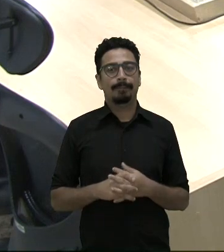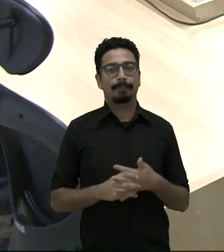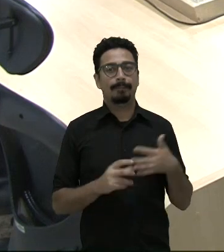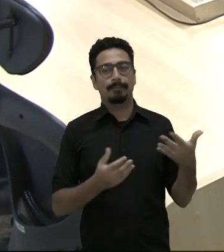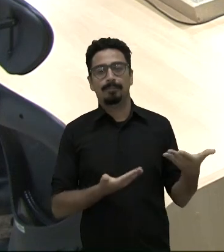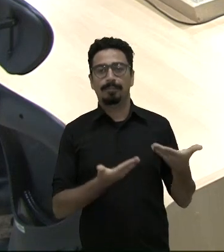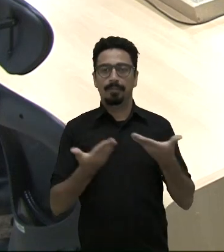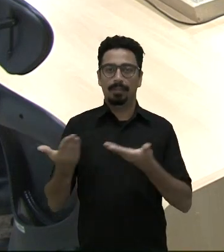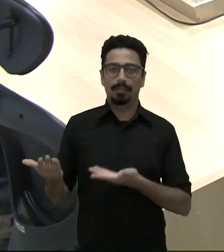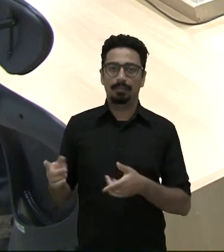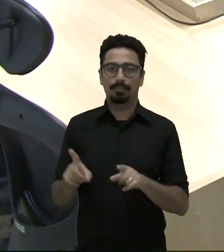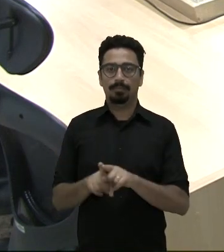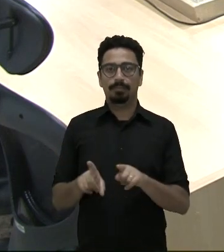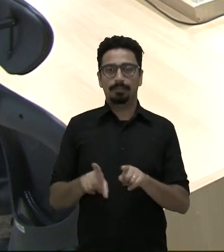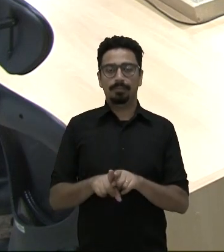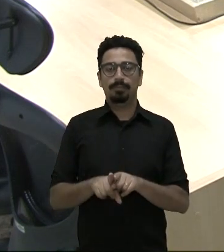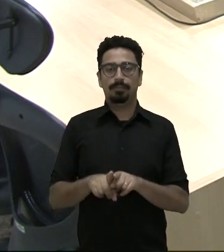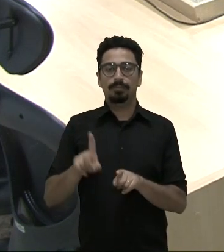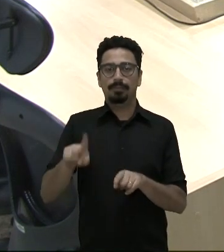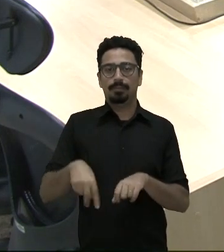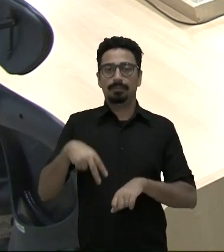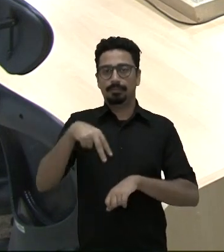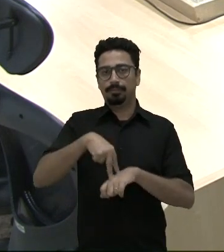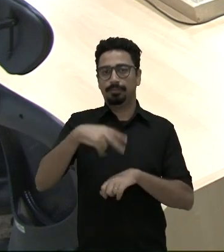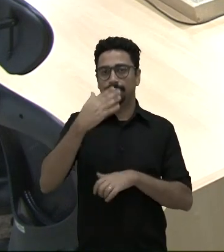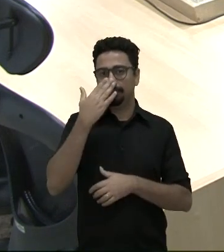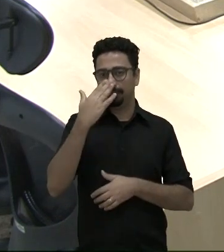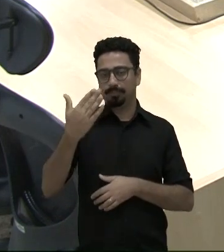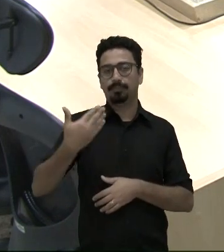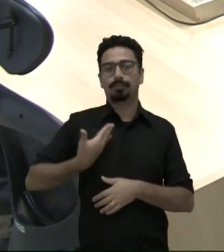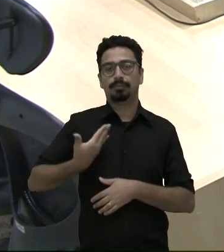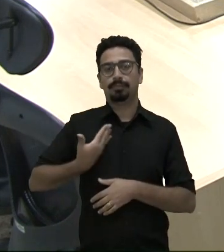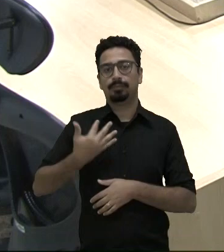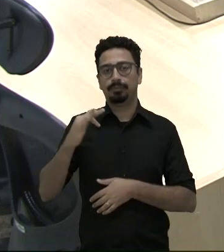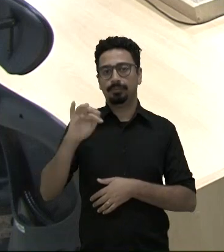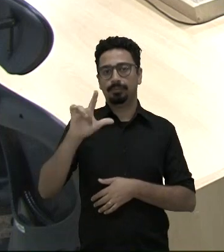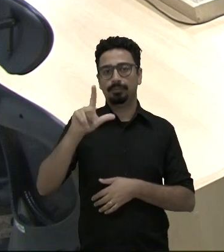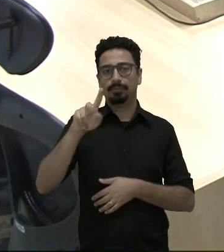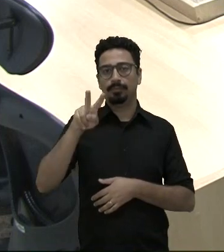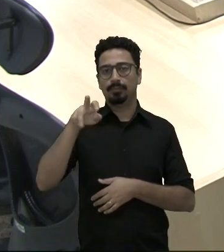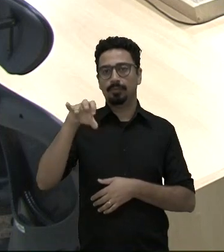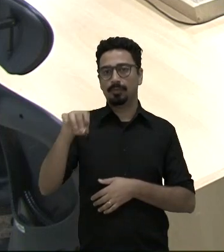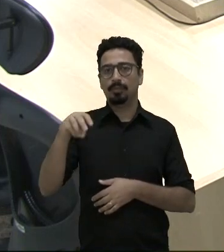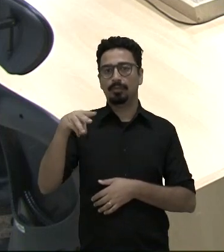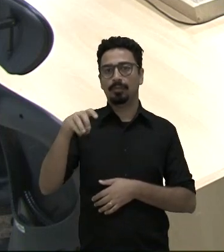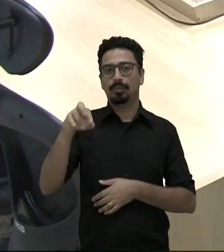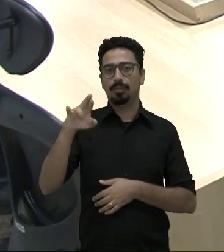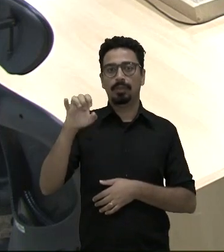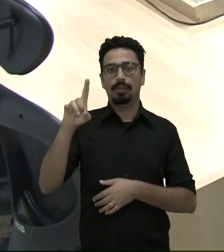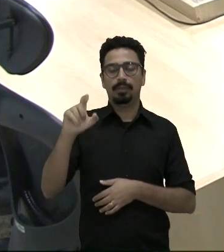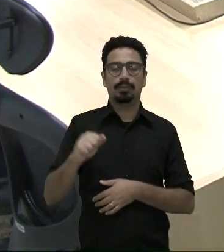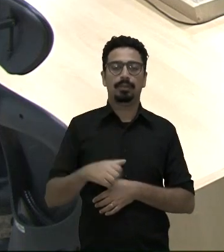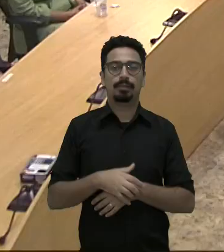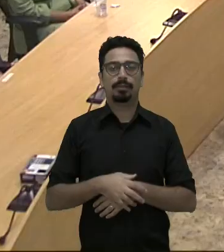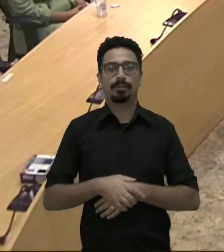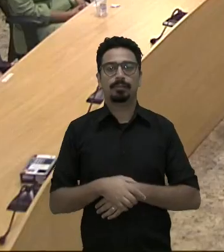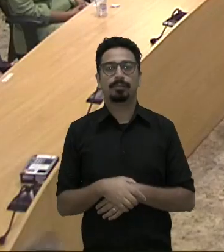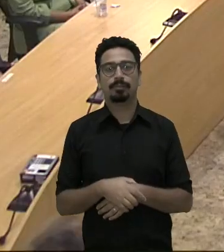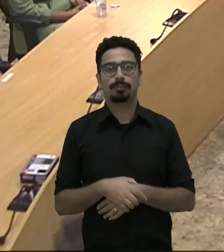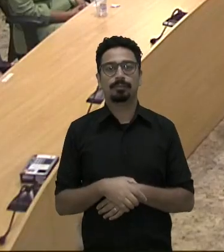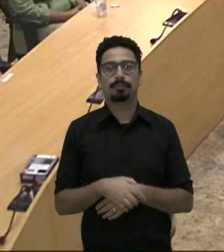Convidamos para se posicionar à frente desta mesa meu amigo Flávio Miranda, por favor.